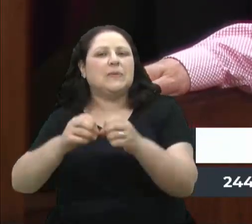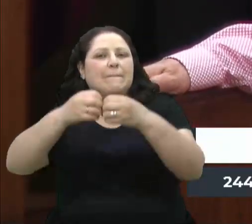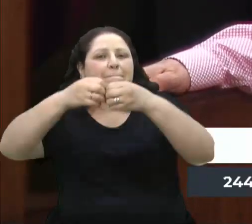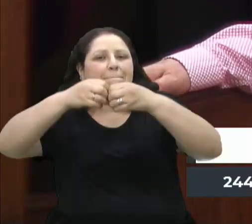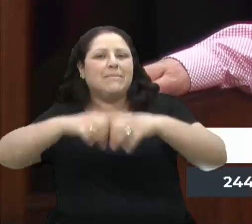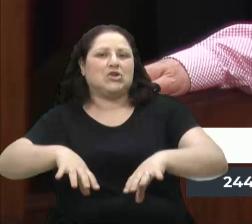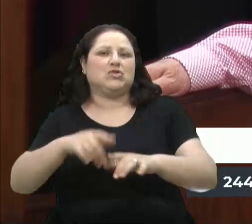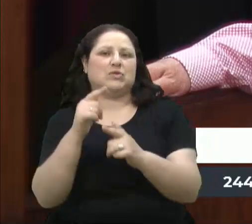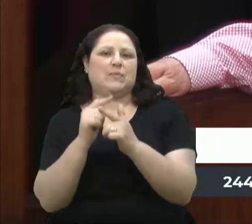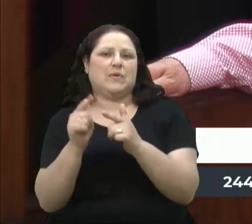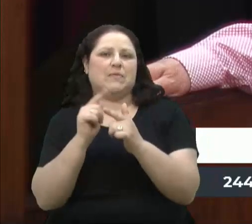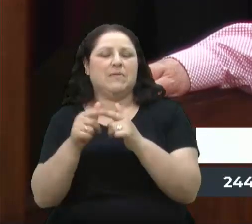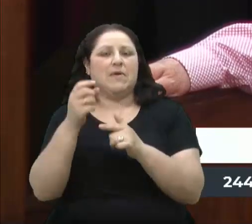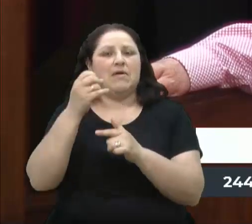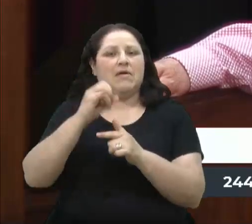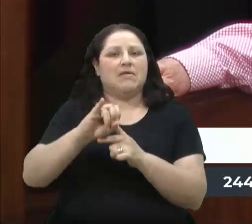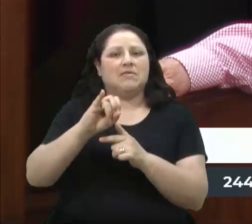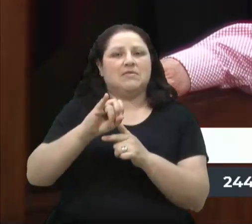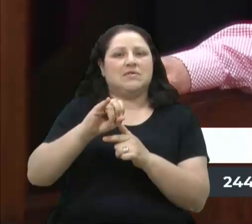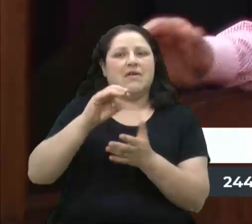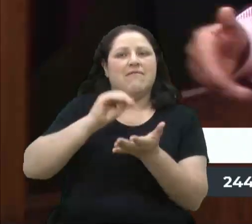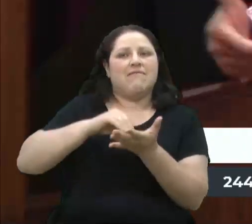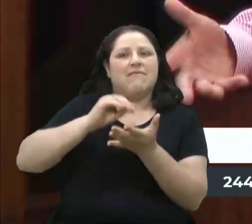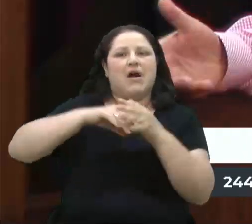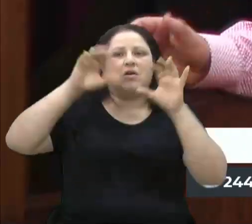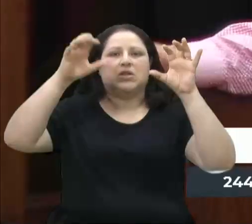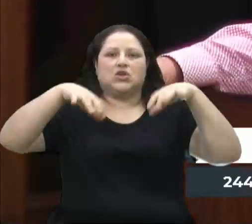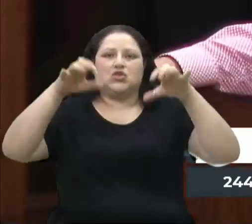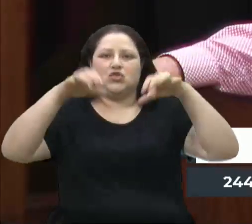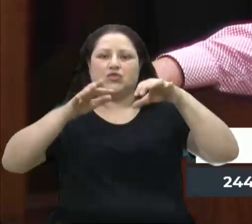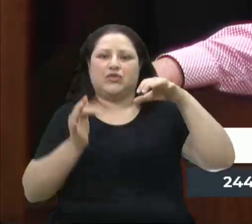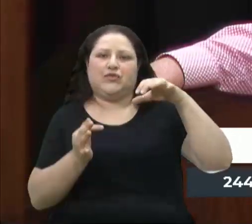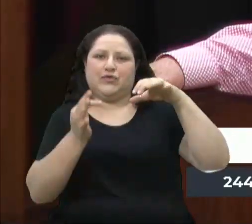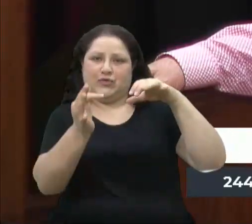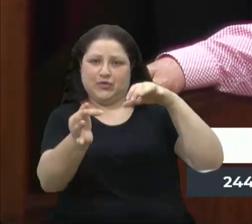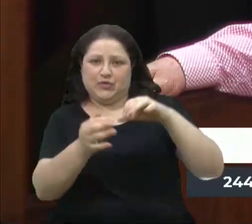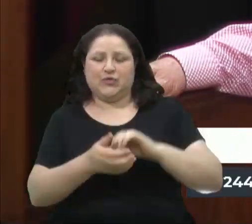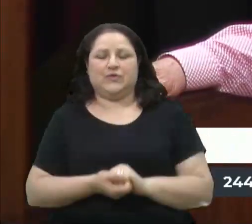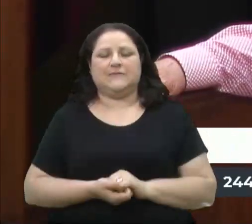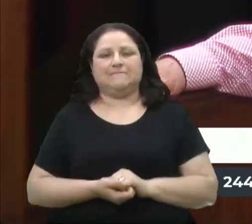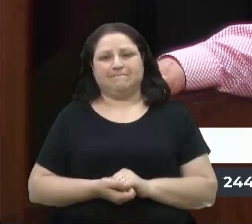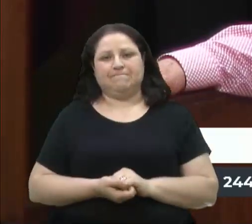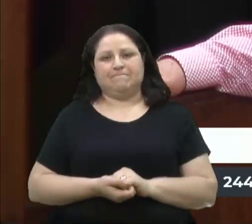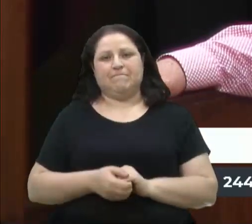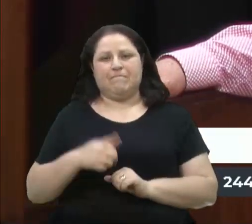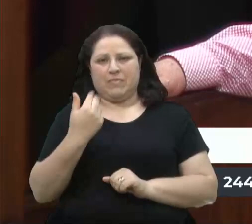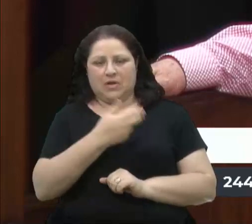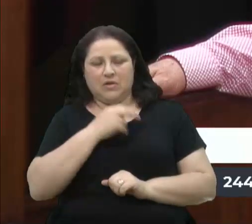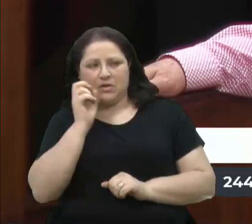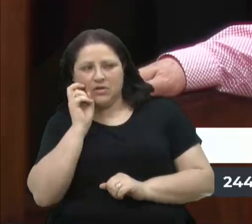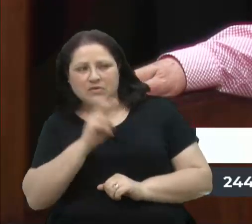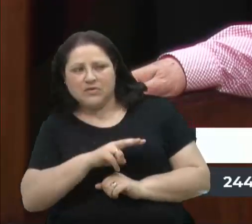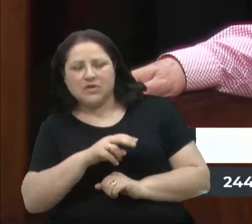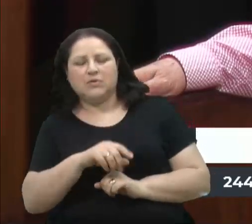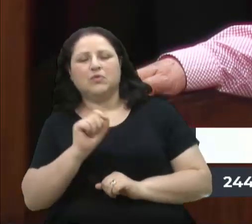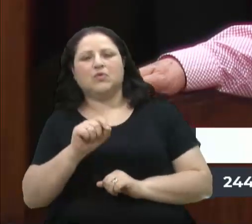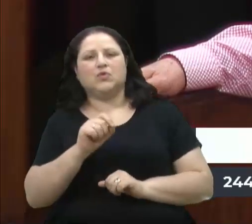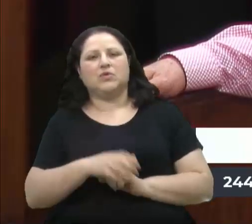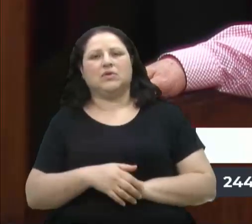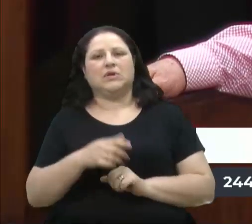de problema quando eles vierem, né? E aquilo que a gente viu, que